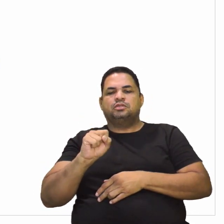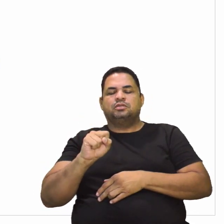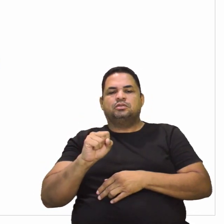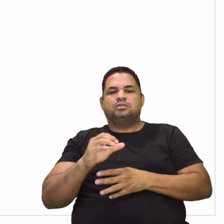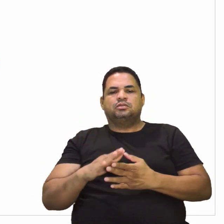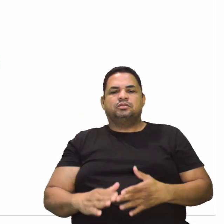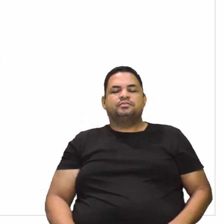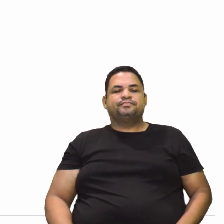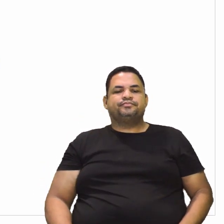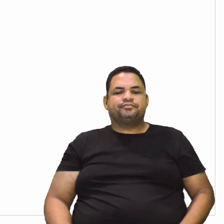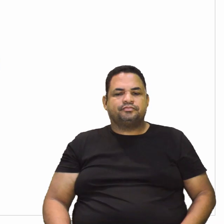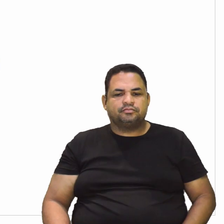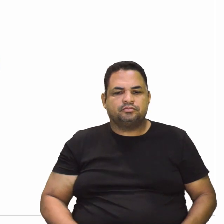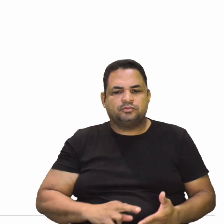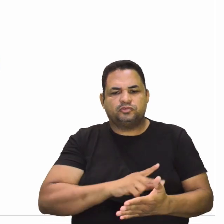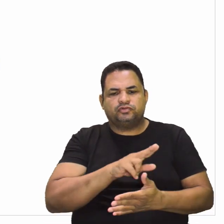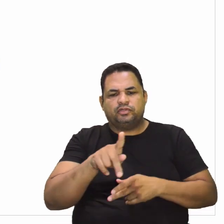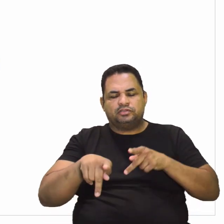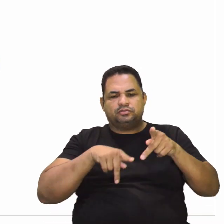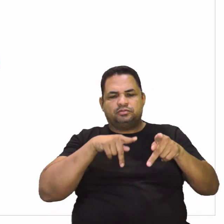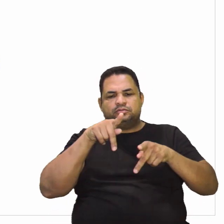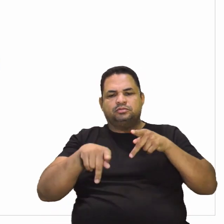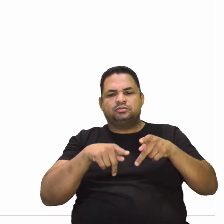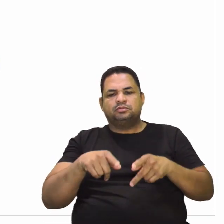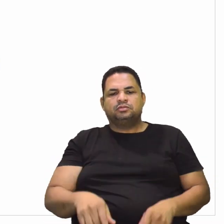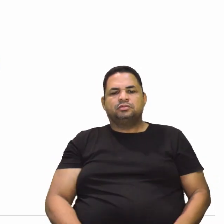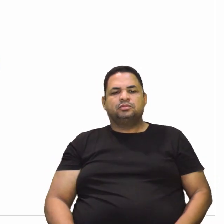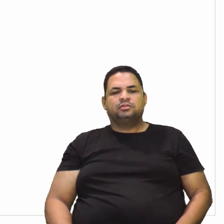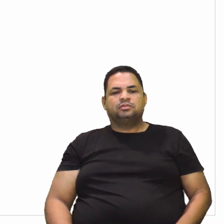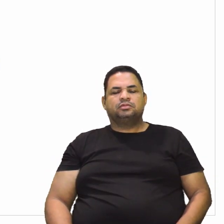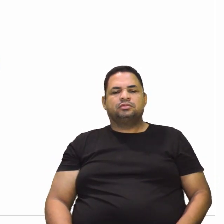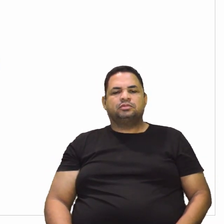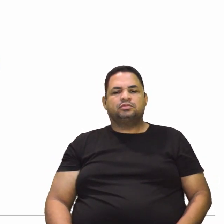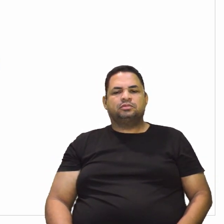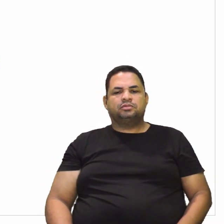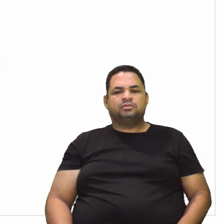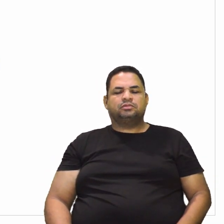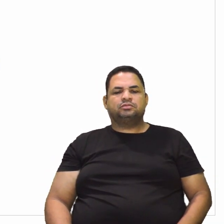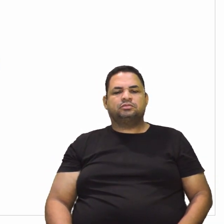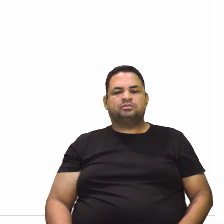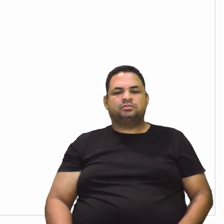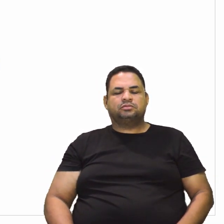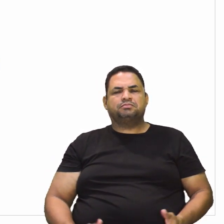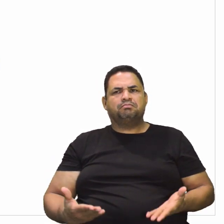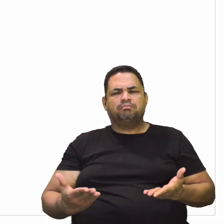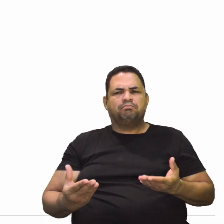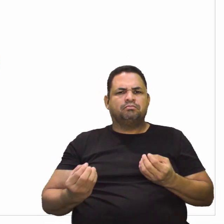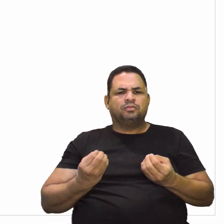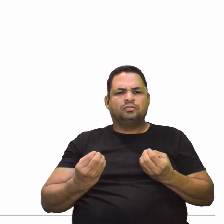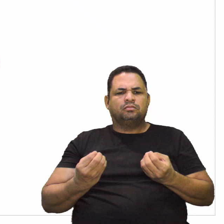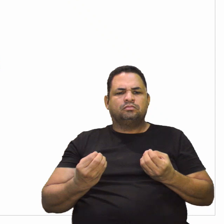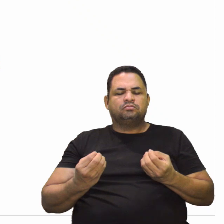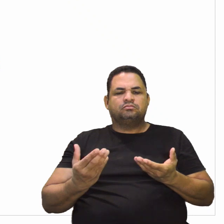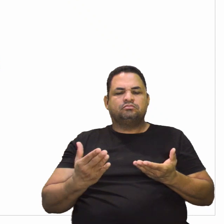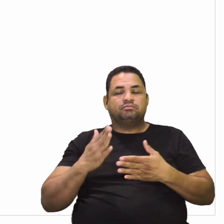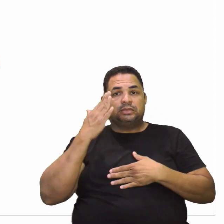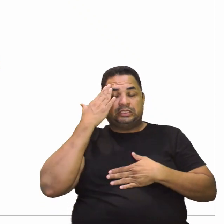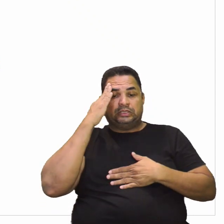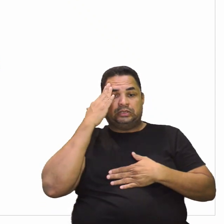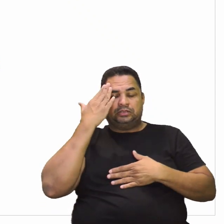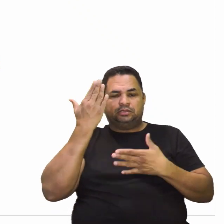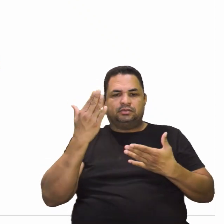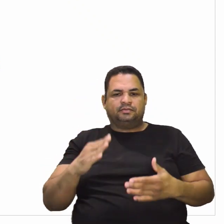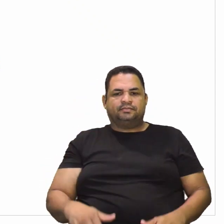vândalos, ostrogodos, visigodos, suevos, lombardos. Caramba, professor, agora eu estou entendendo como é que